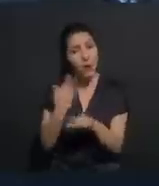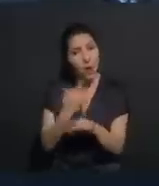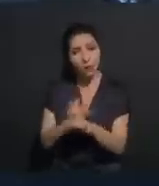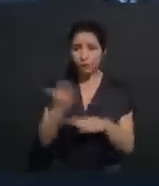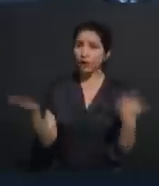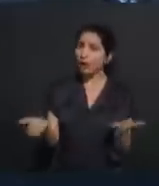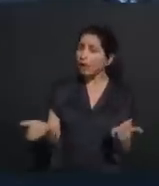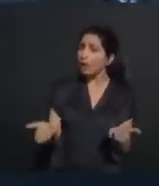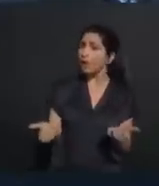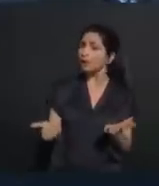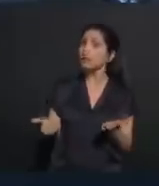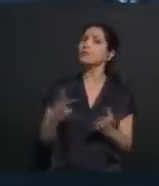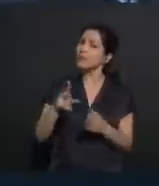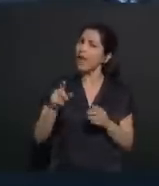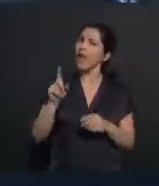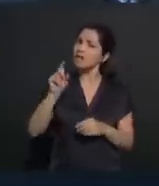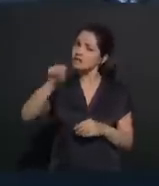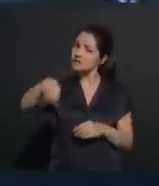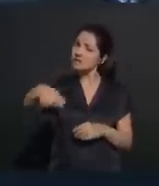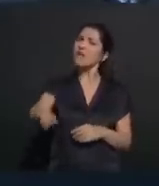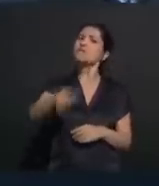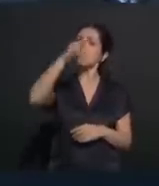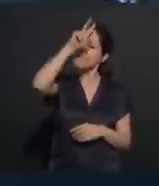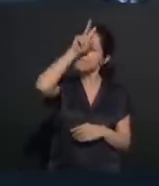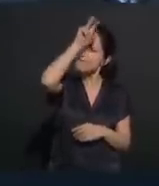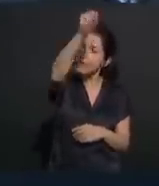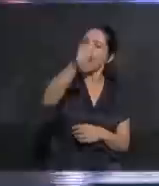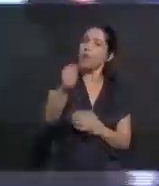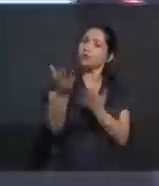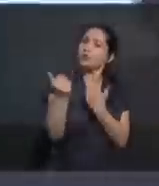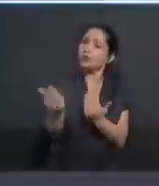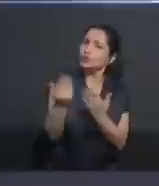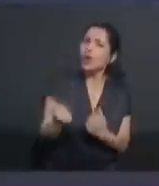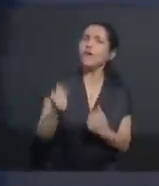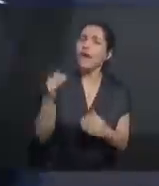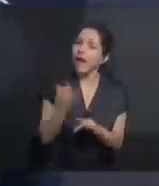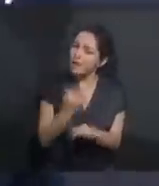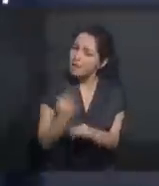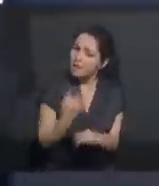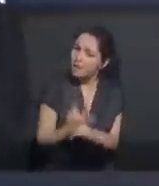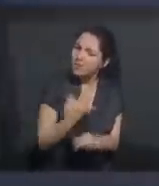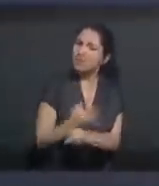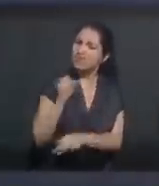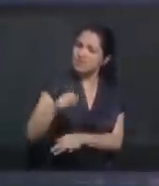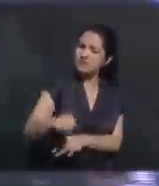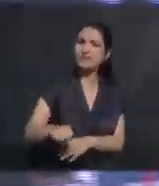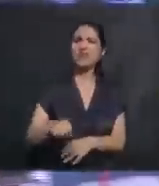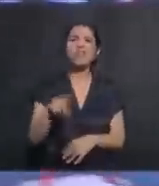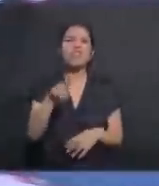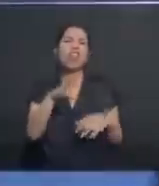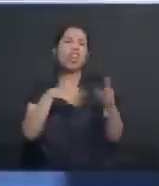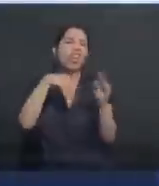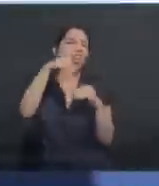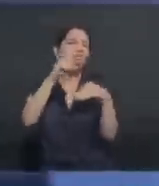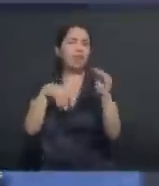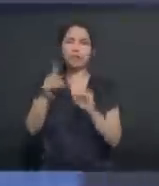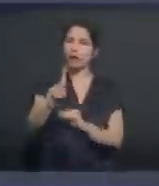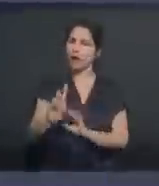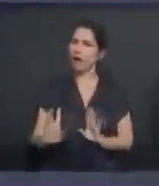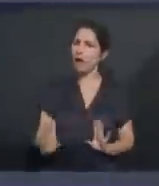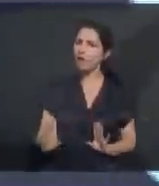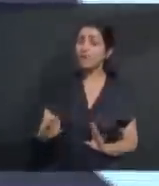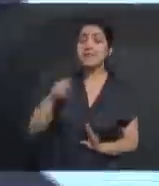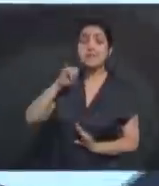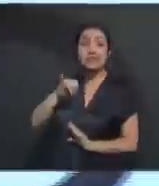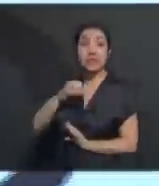aguentar é agora. Você é forte, você é novo, você aguenta a pancada, você não é de algodão. Gente, se eu contar aqui de novo